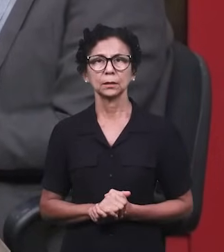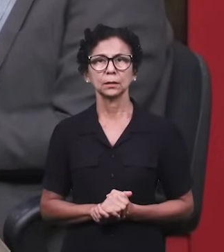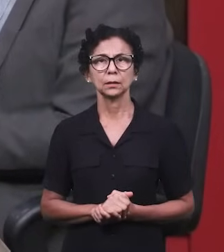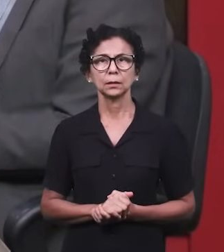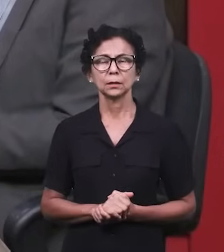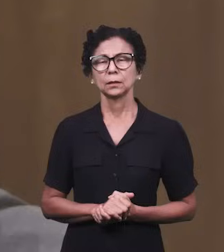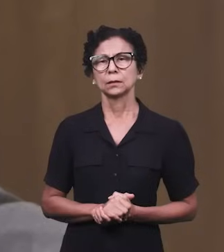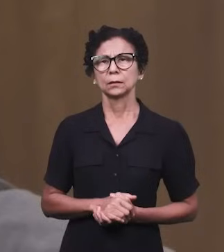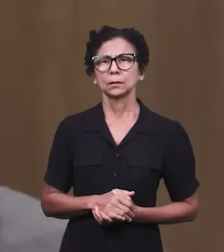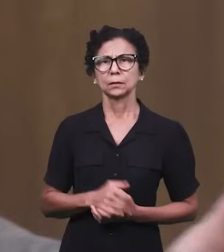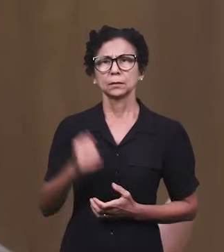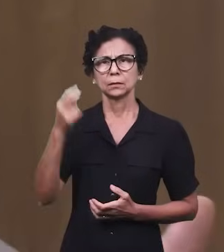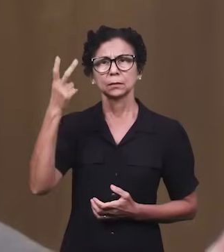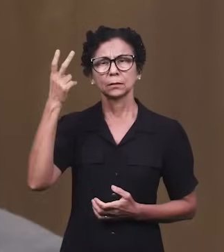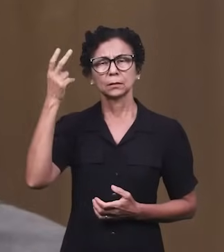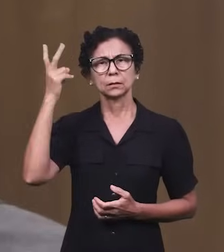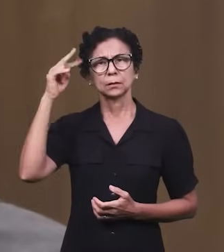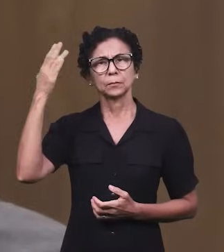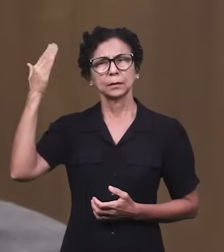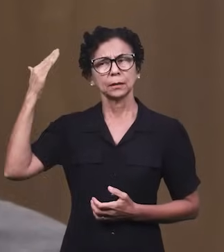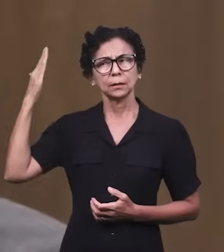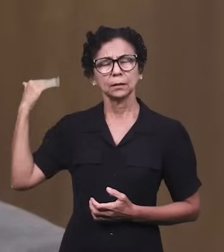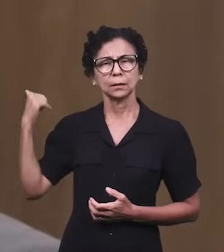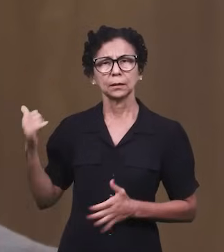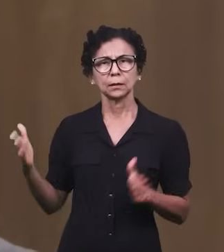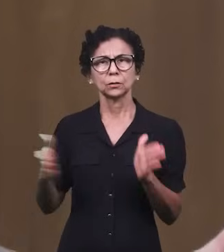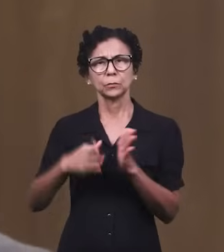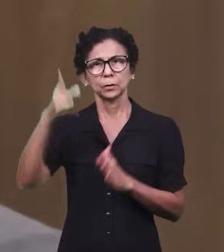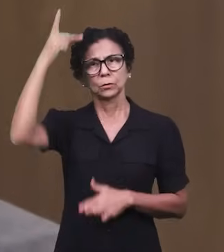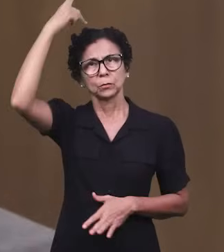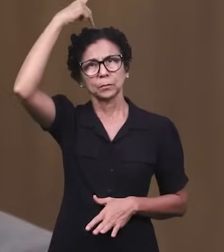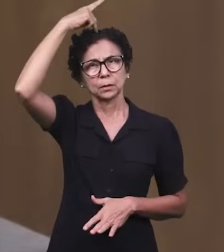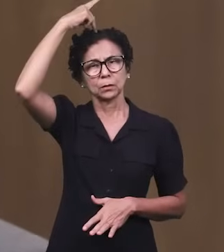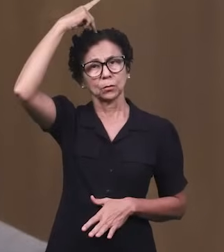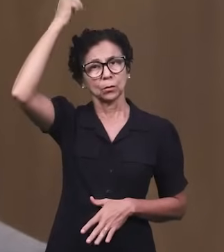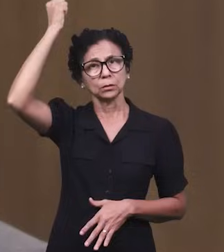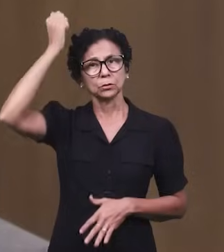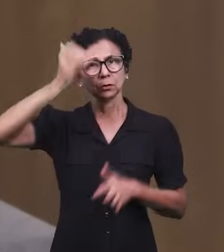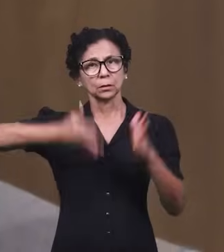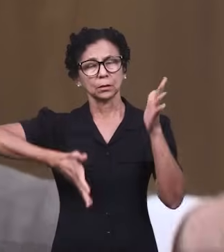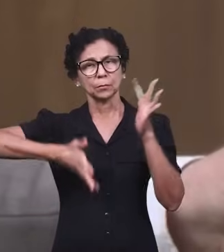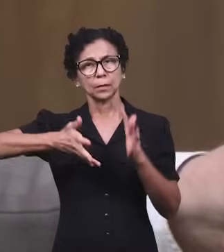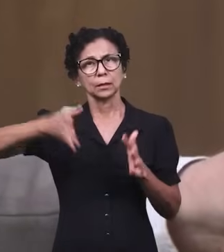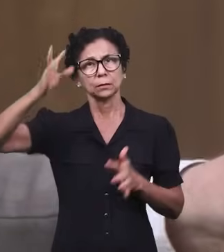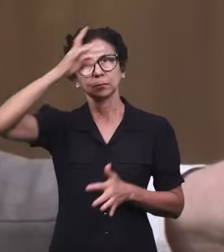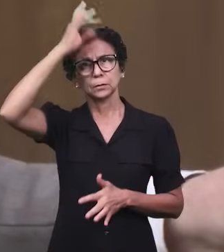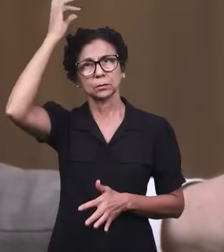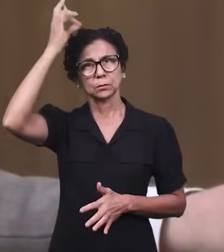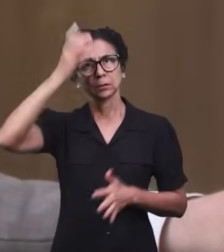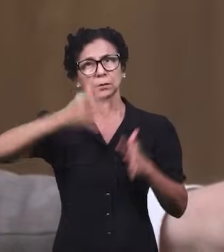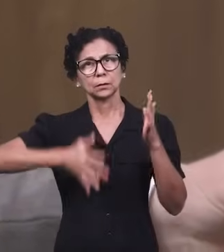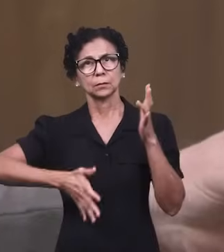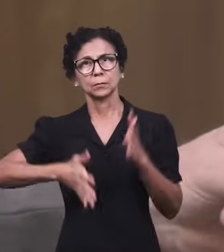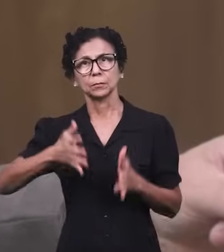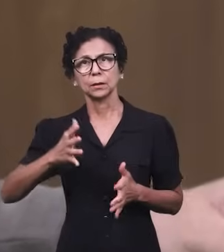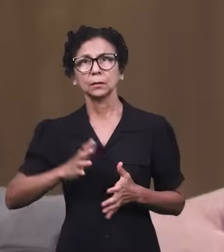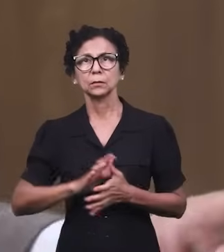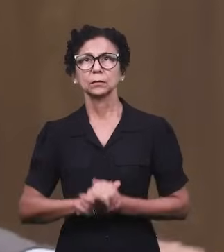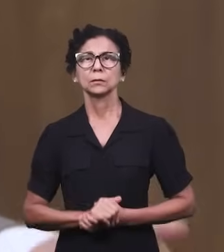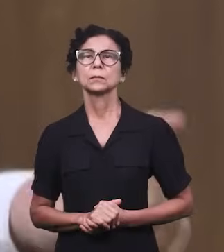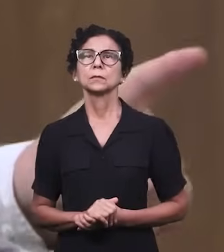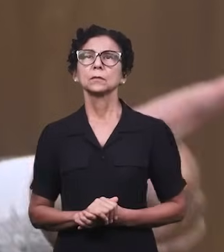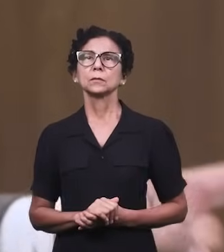com Pentecoste, né? com a bênção do Espírito, e fica desse jeito, né? E você viu que